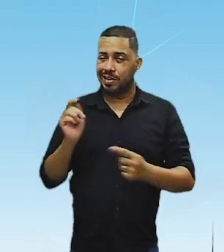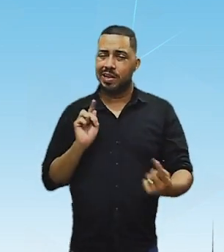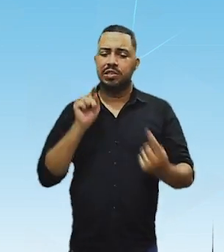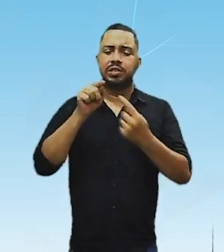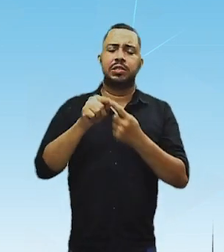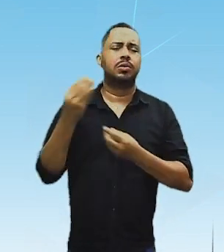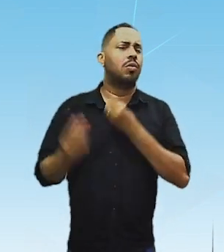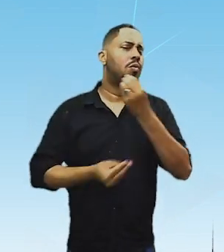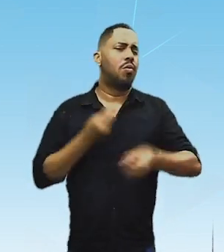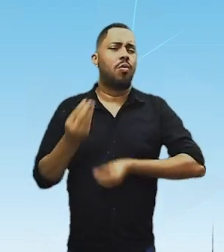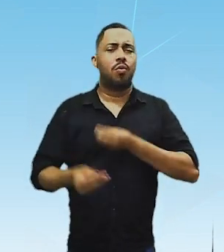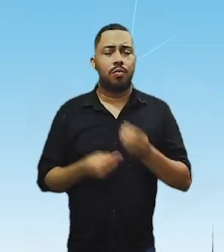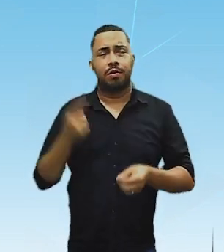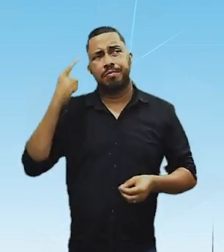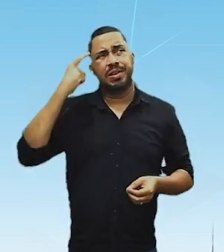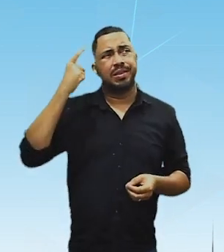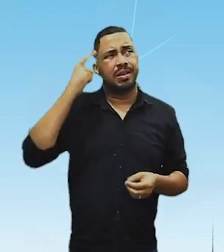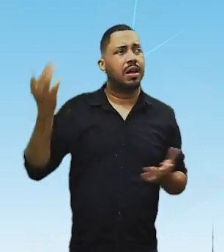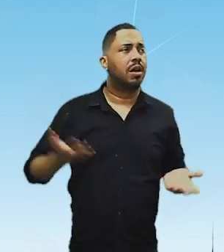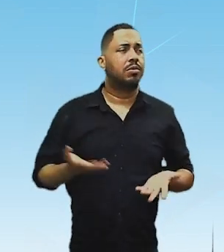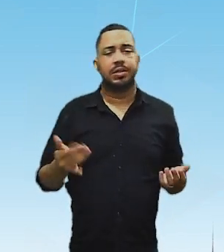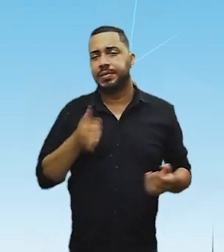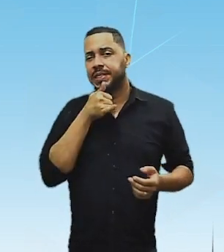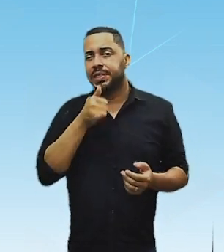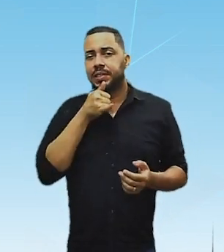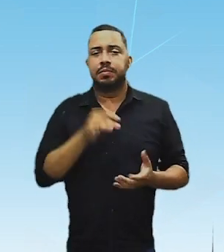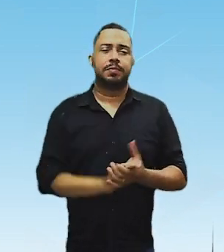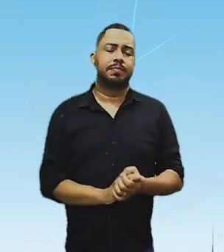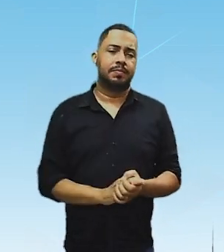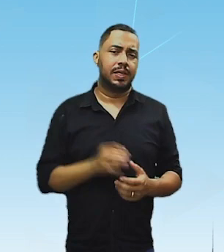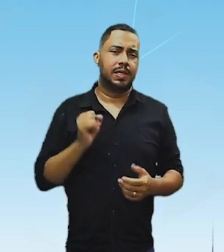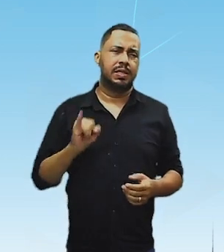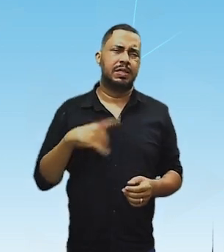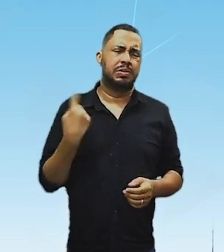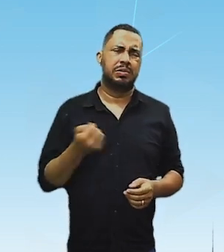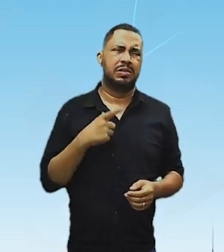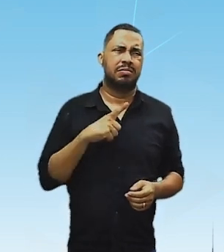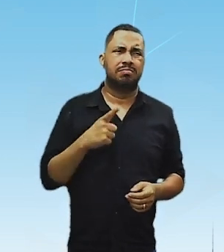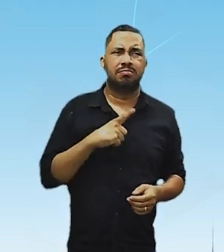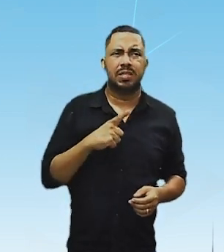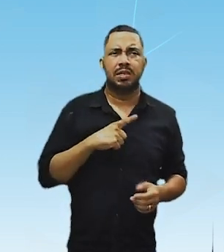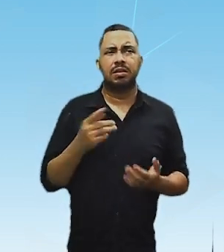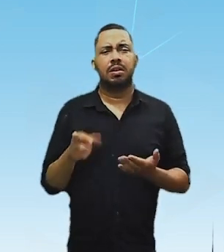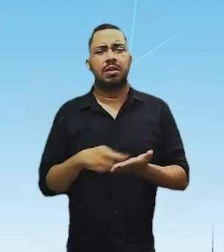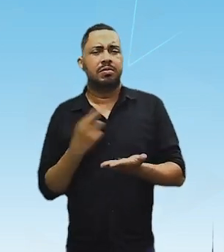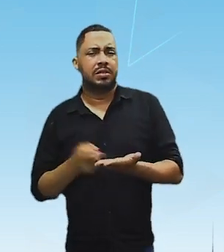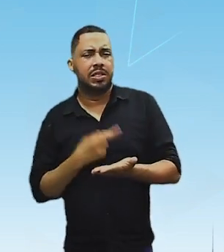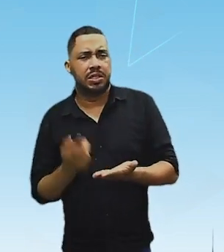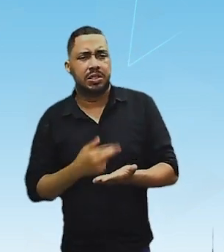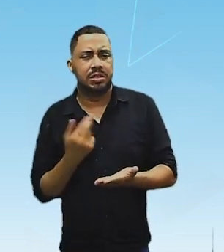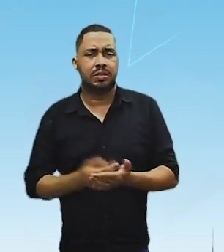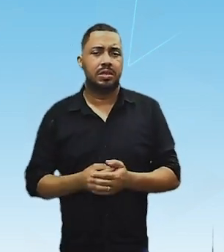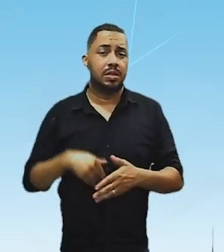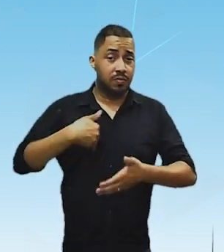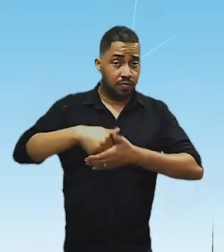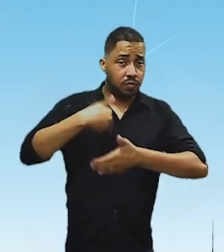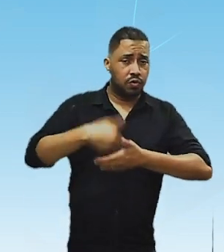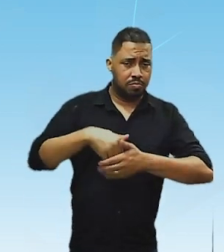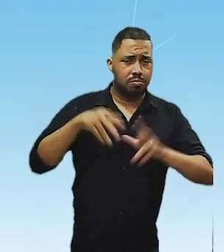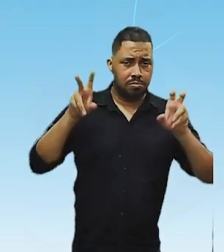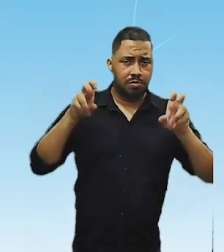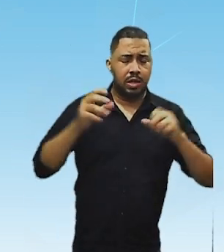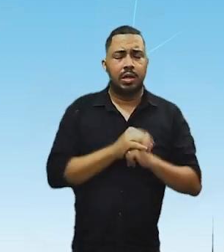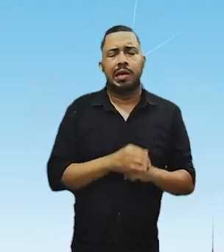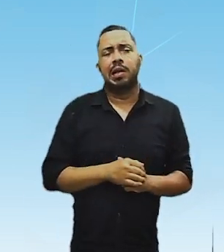assim? Vamos pensar agora, por exemplo, se nós temos uma revista de futebol, essa